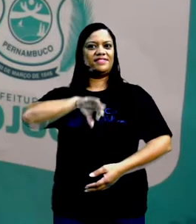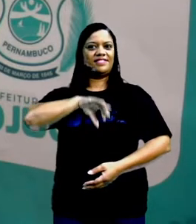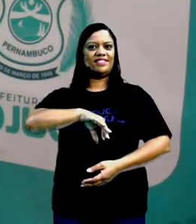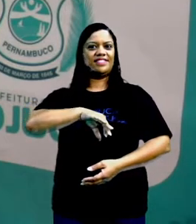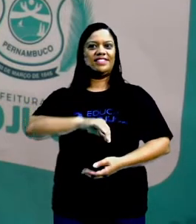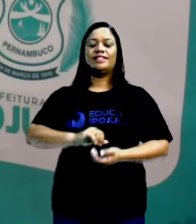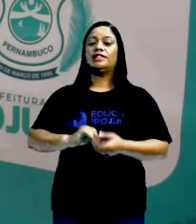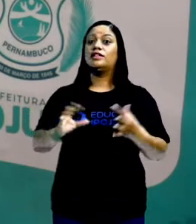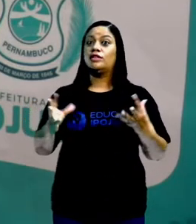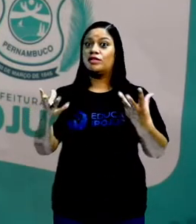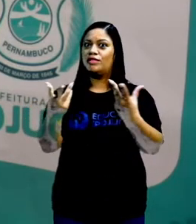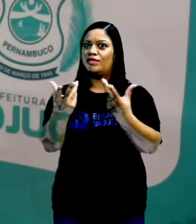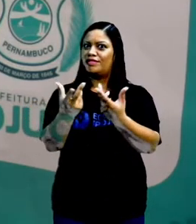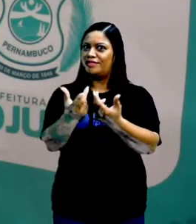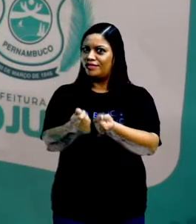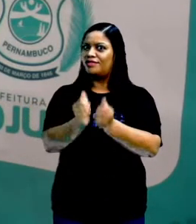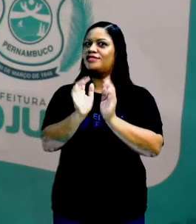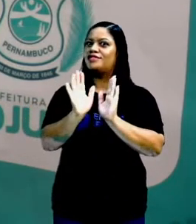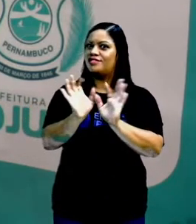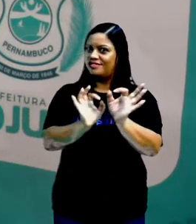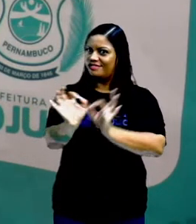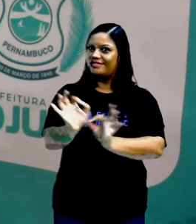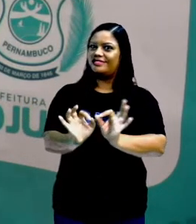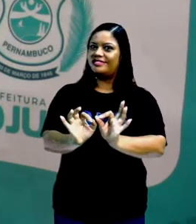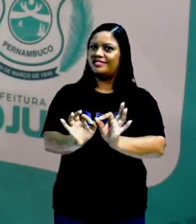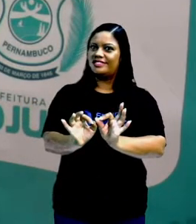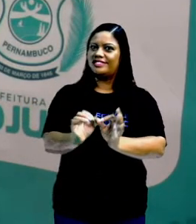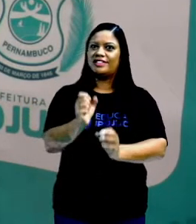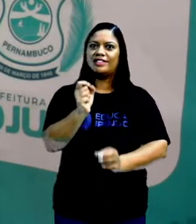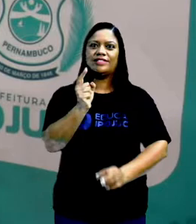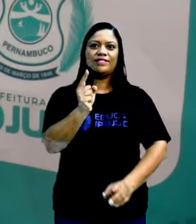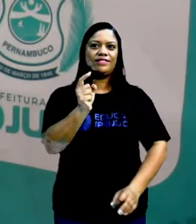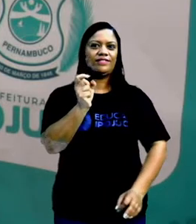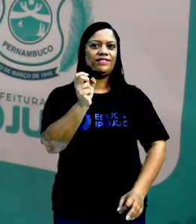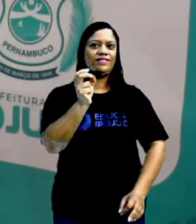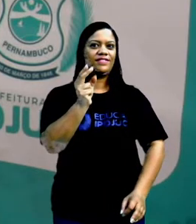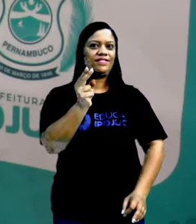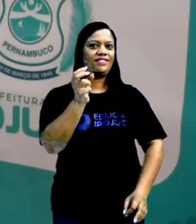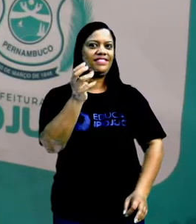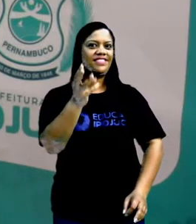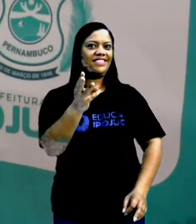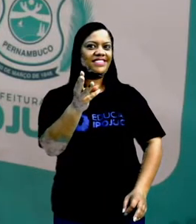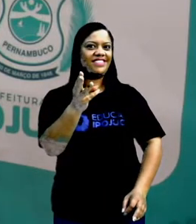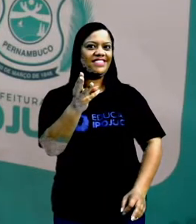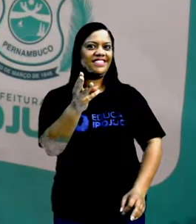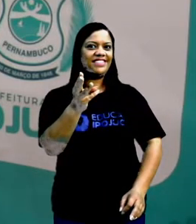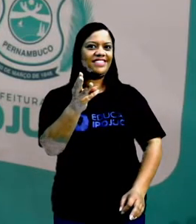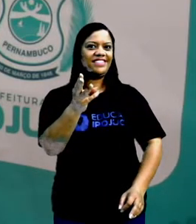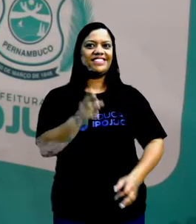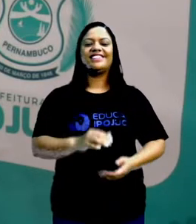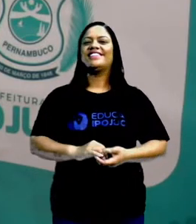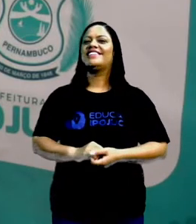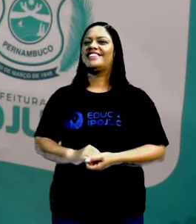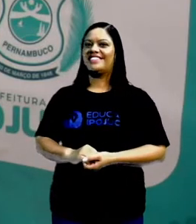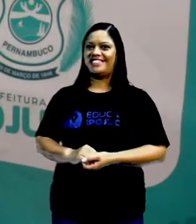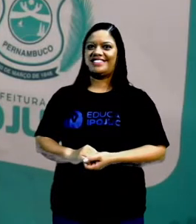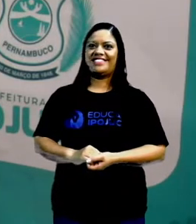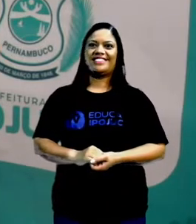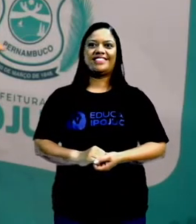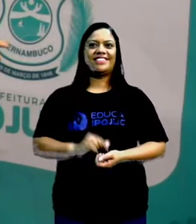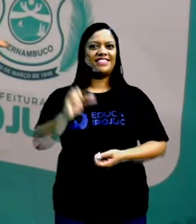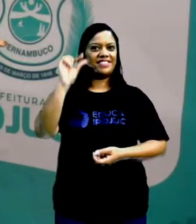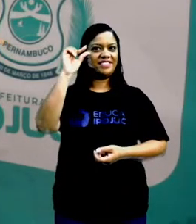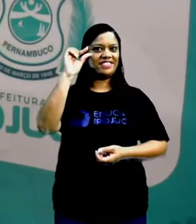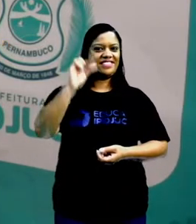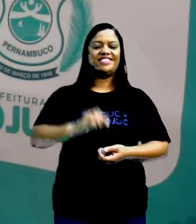portuguesa. Todos preparados? Então, vou contar até três. Três. Um e dois contei bem